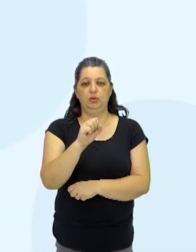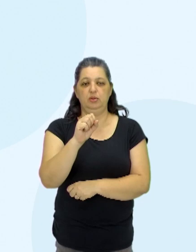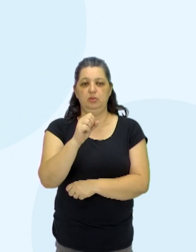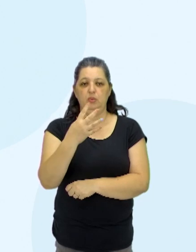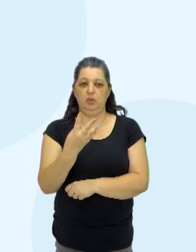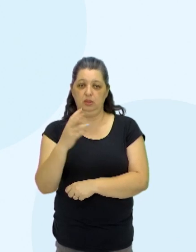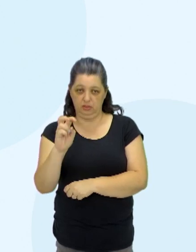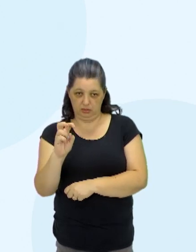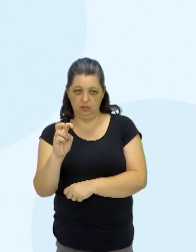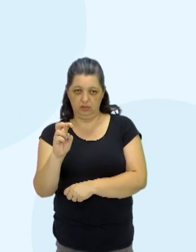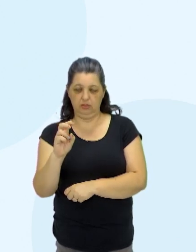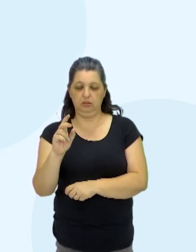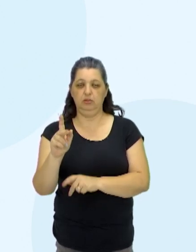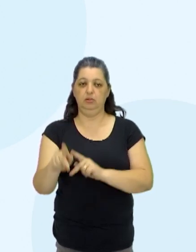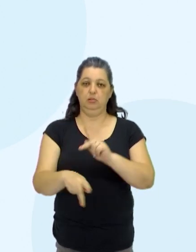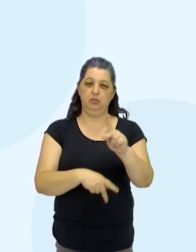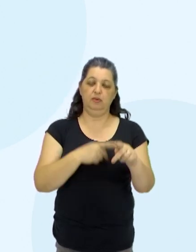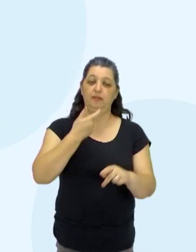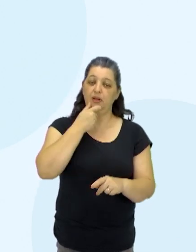ingleses fazem isso. Em